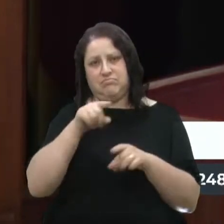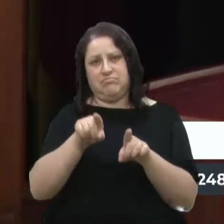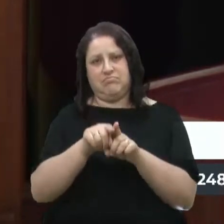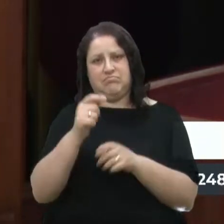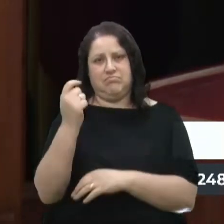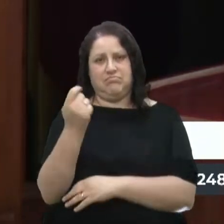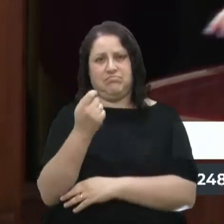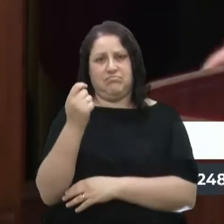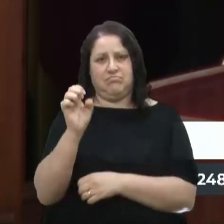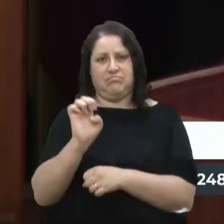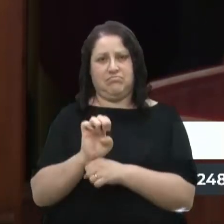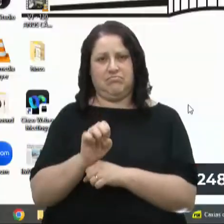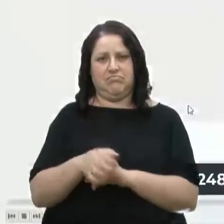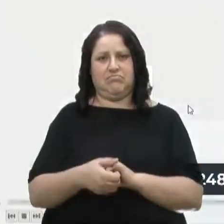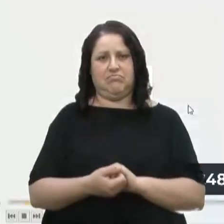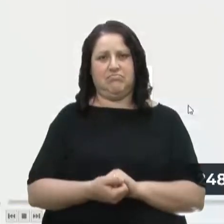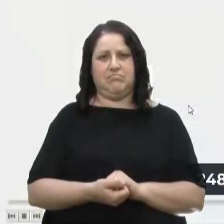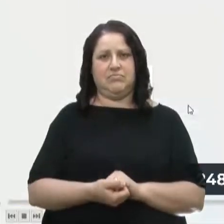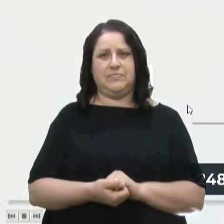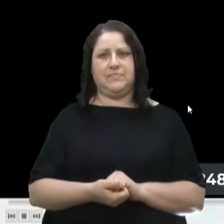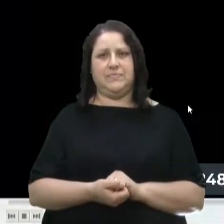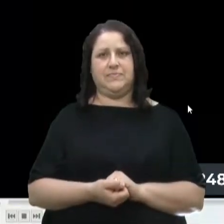estado.